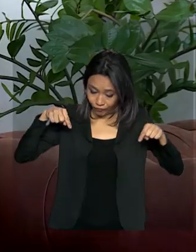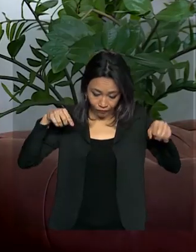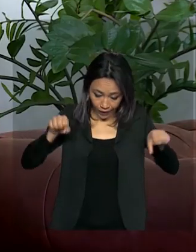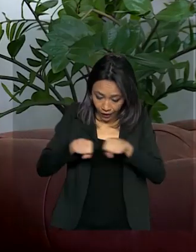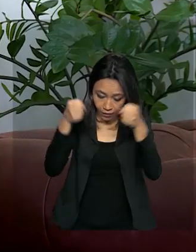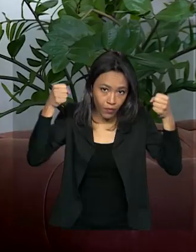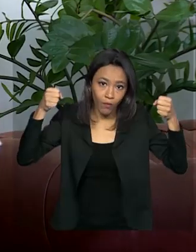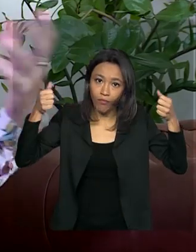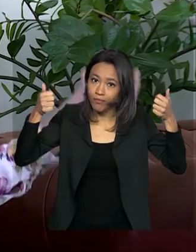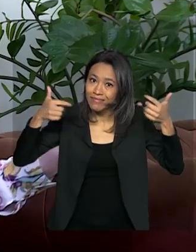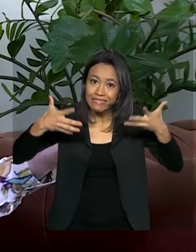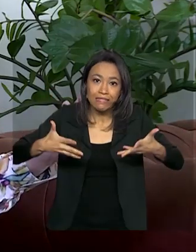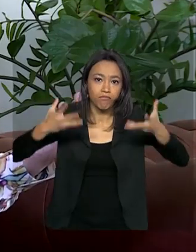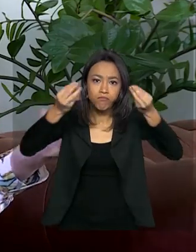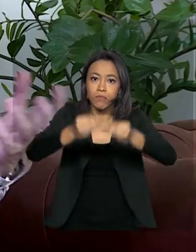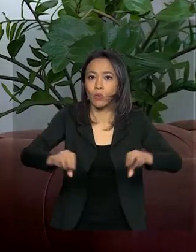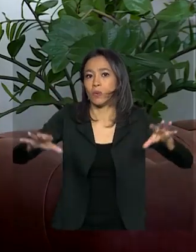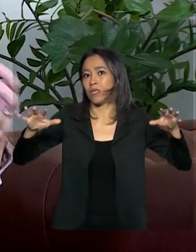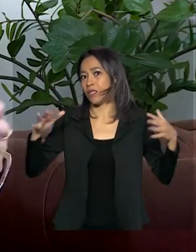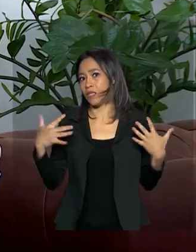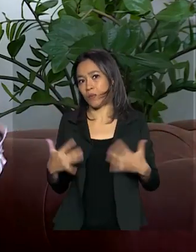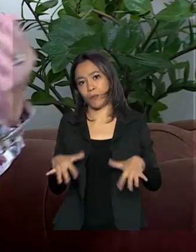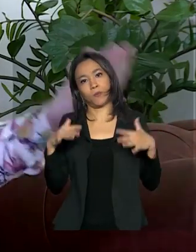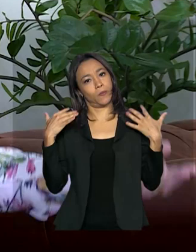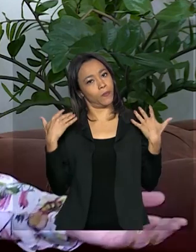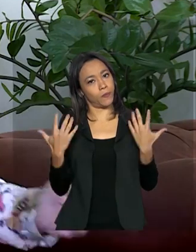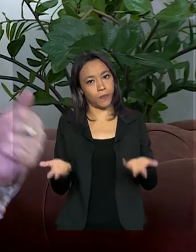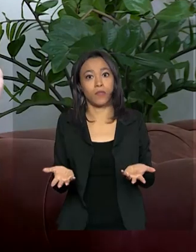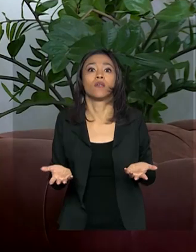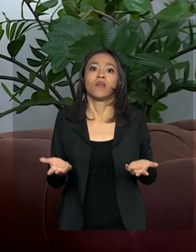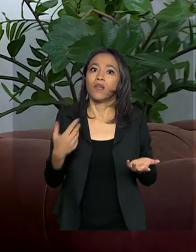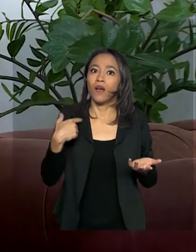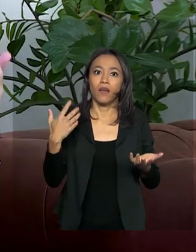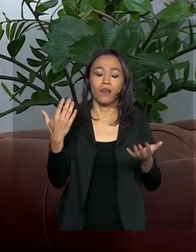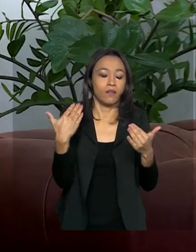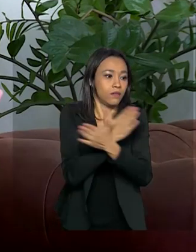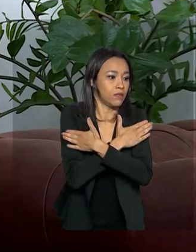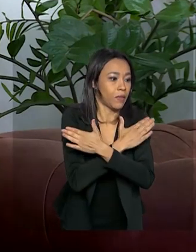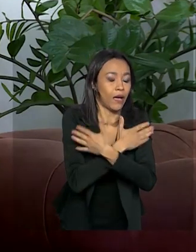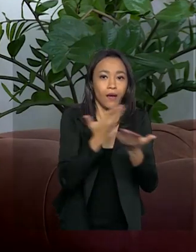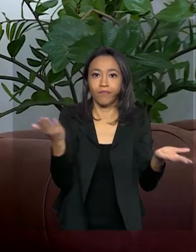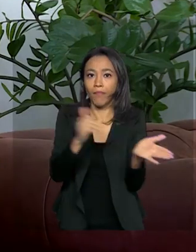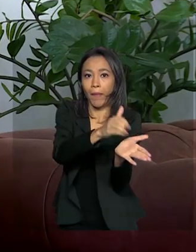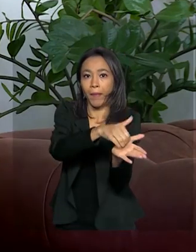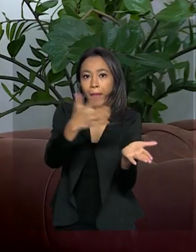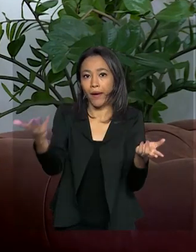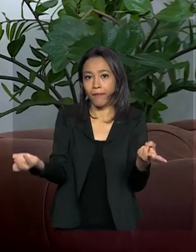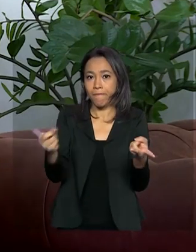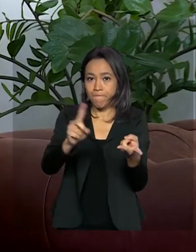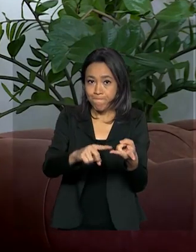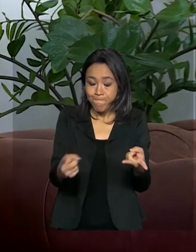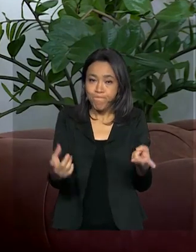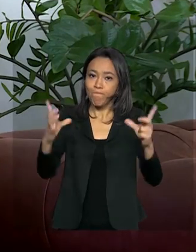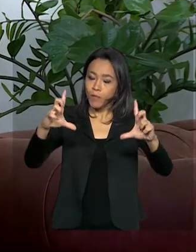na interrompido você rompe um negócio enorme e você vai causar desemprego você vai causar a